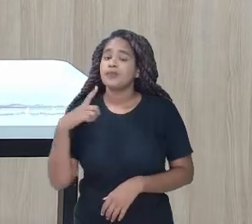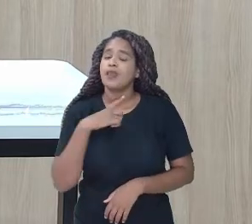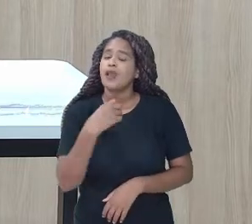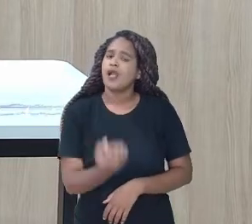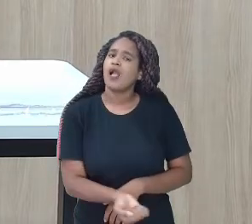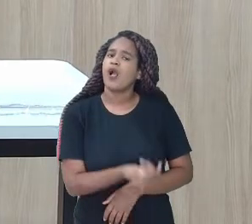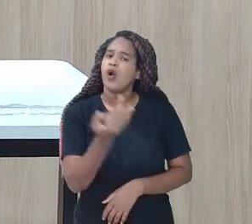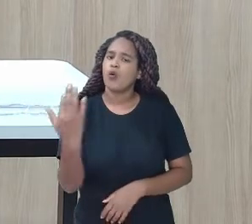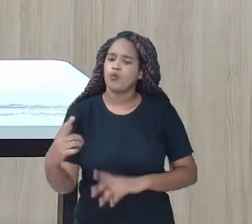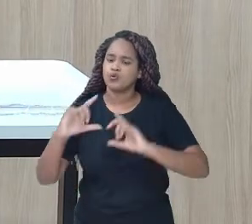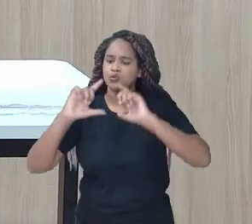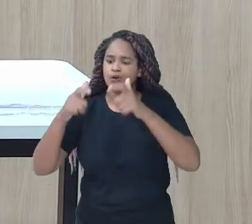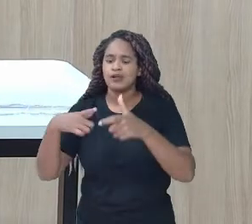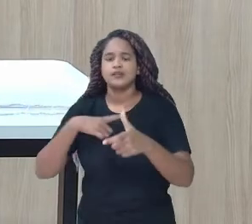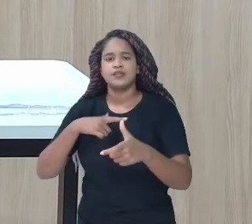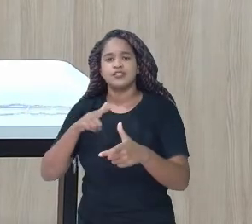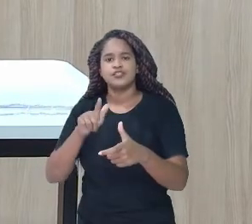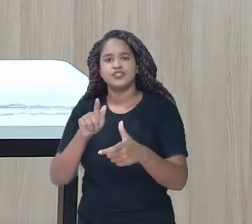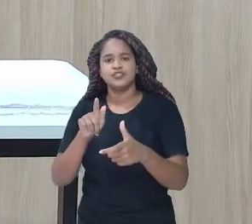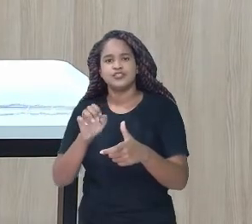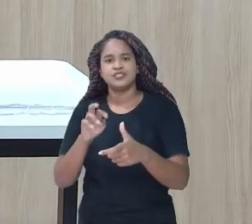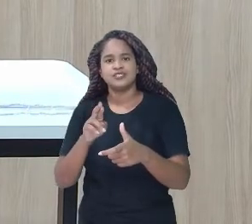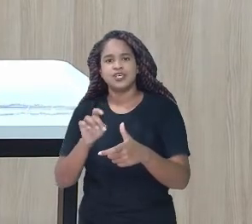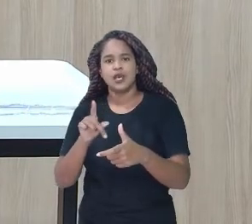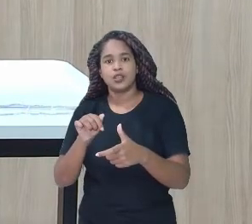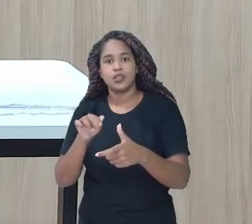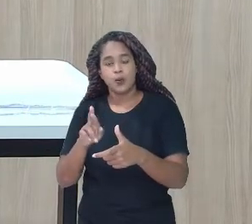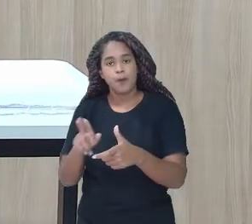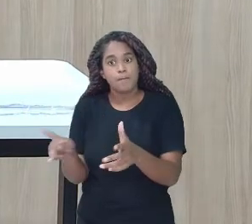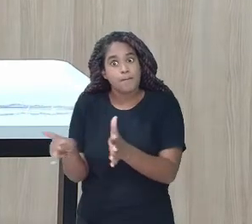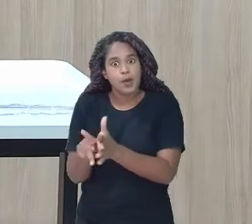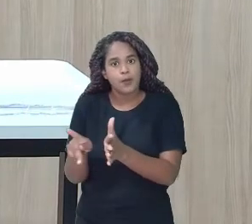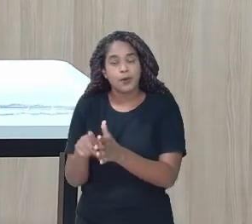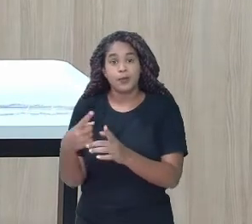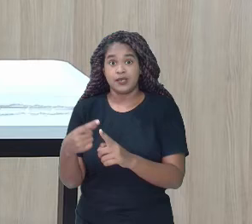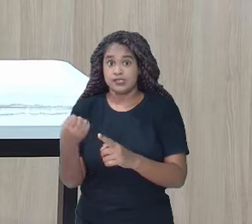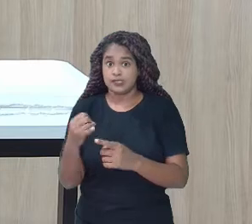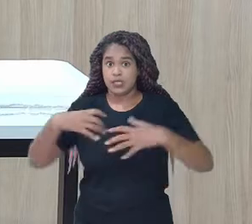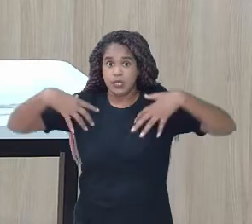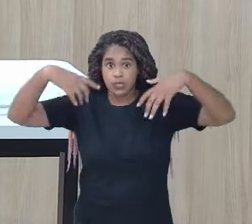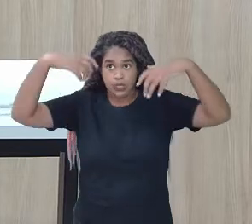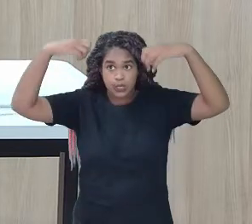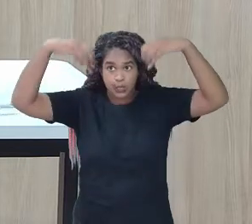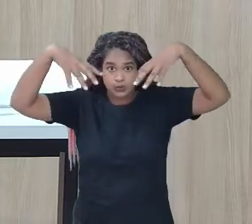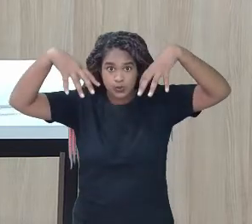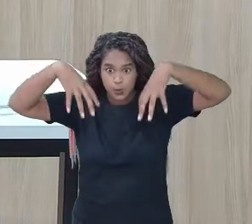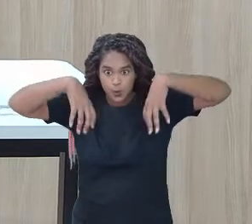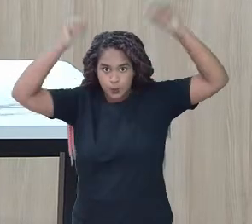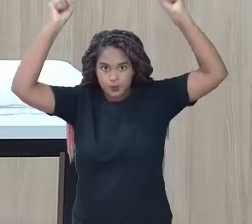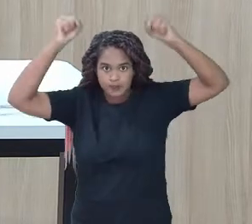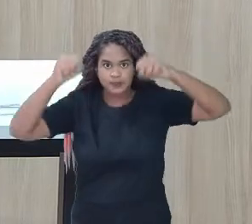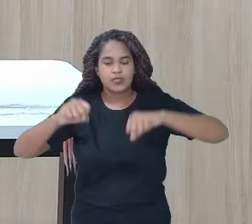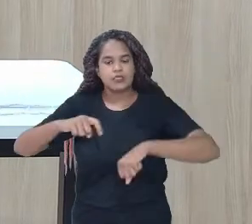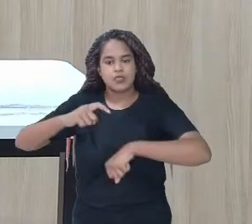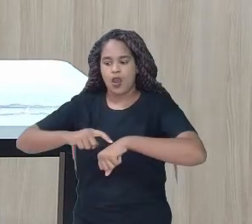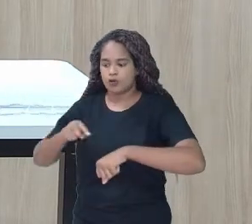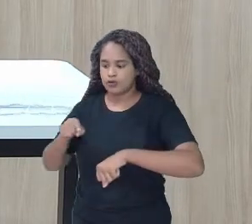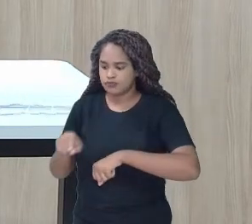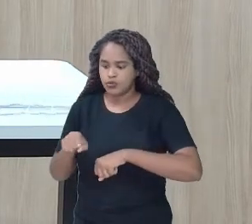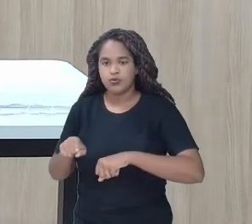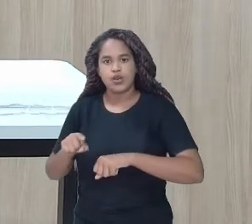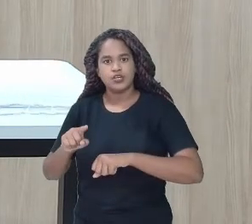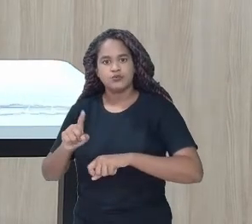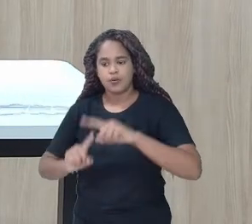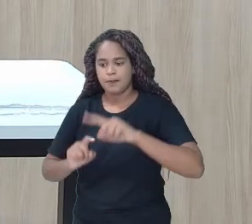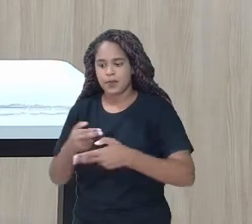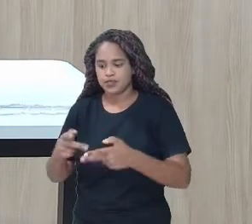instituições que elas têm o seu gerador próprio, porque quando falta energia, o gerador já é acionado e já vai